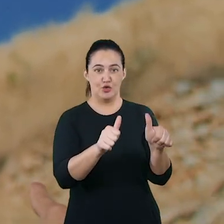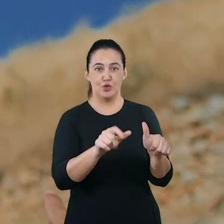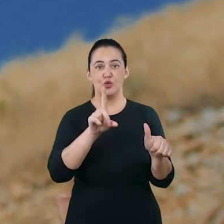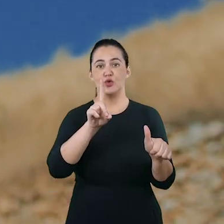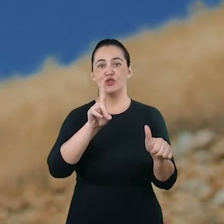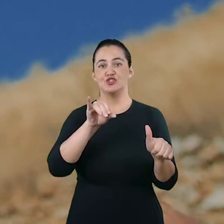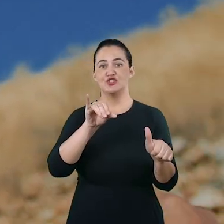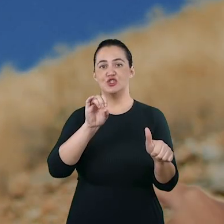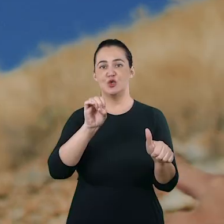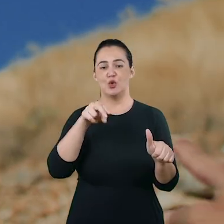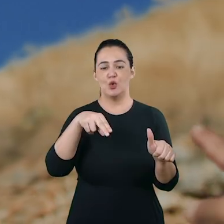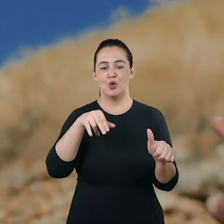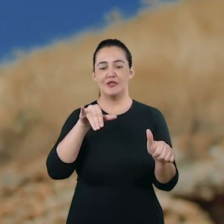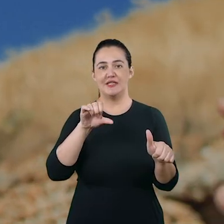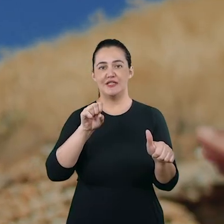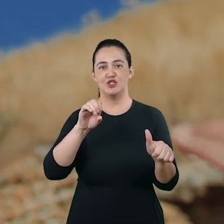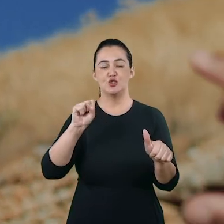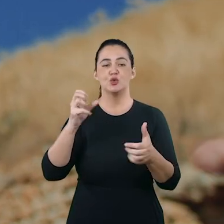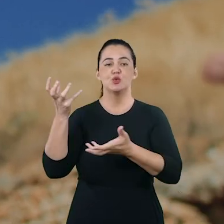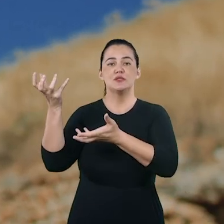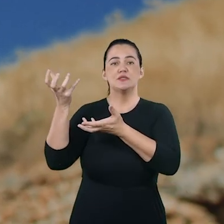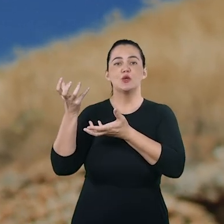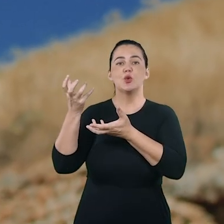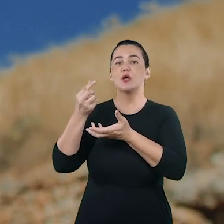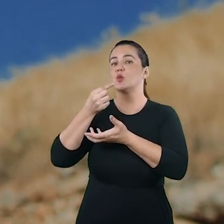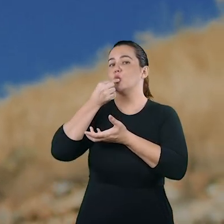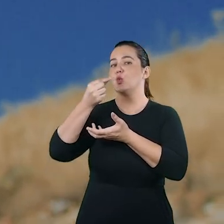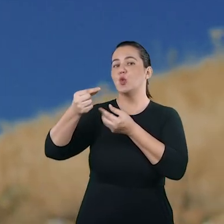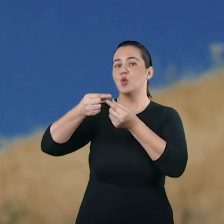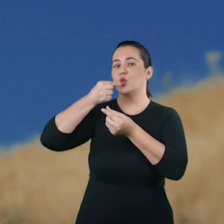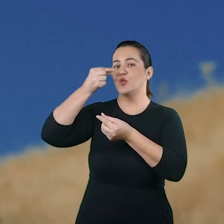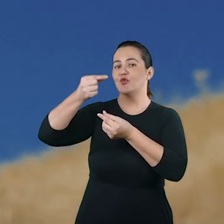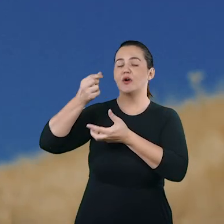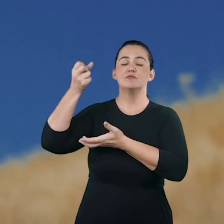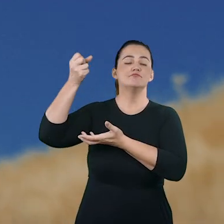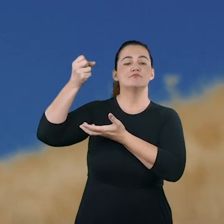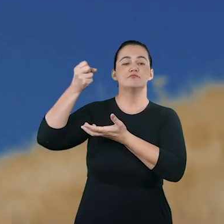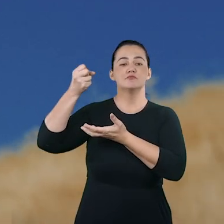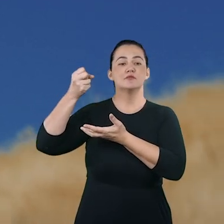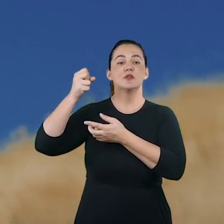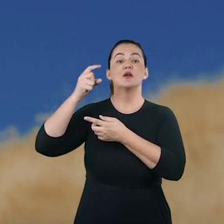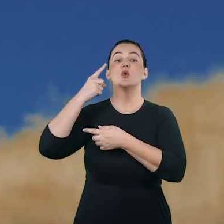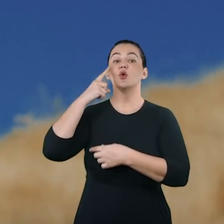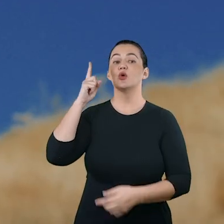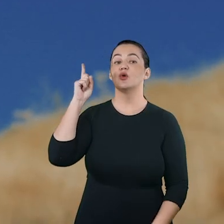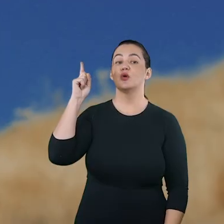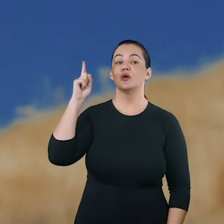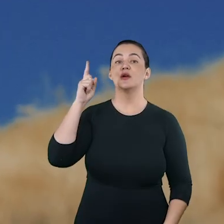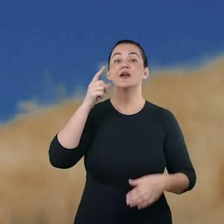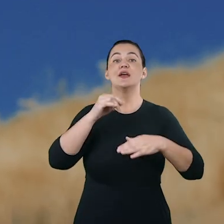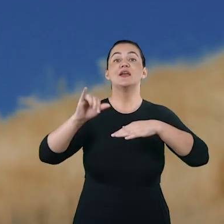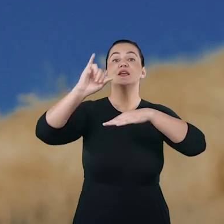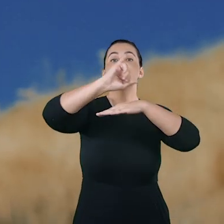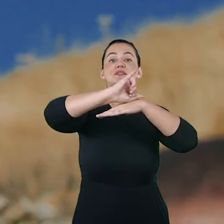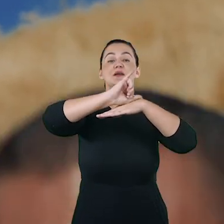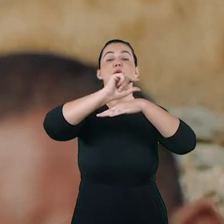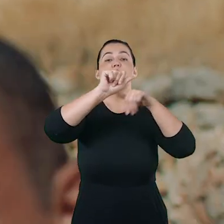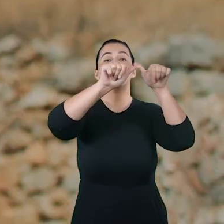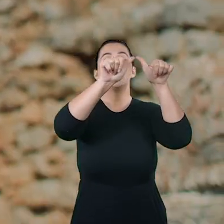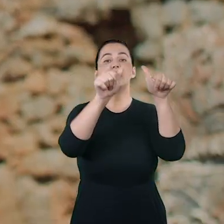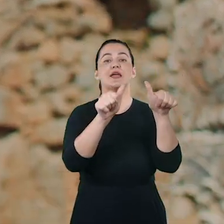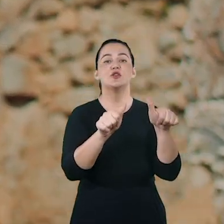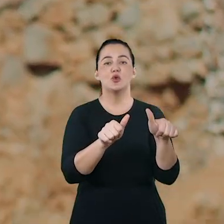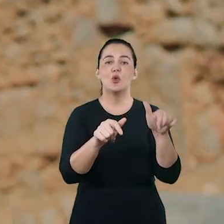está segurando um cacho de uvas, e alguém colocou na parte de cima o que seria a deusa Nike, a deusa da justiça, que eu